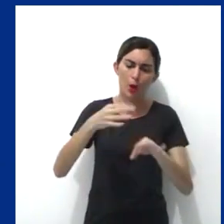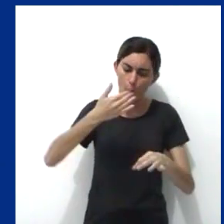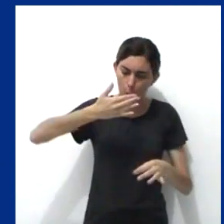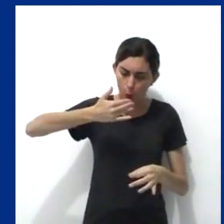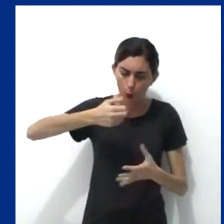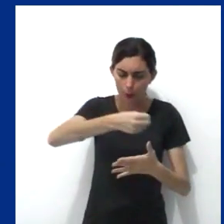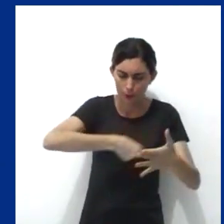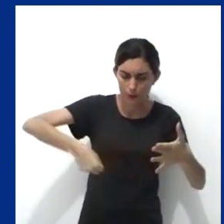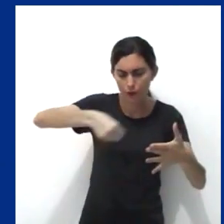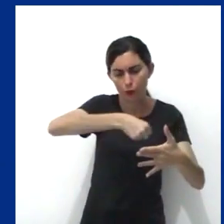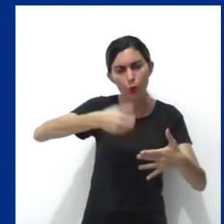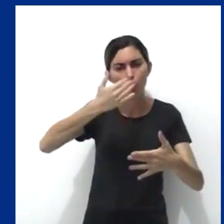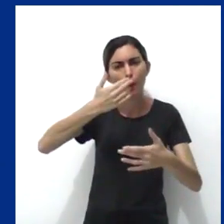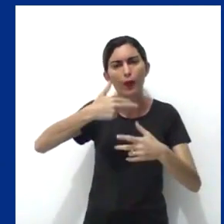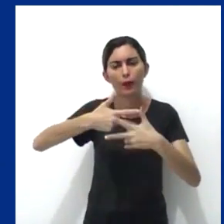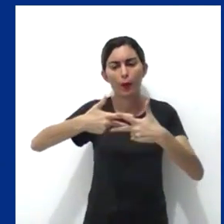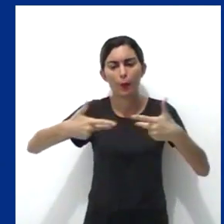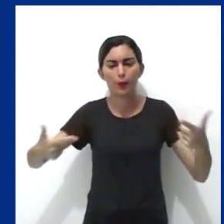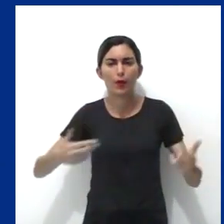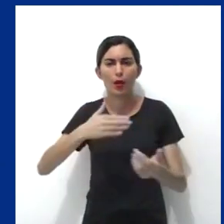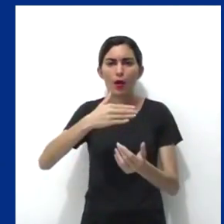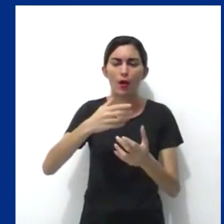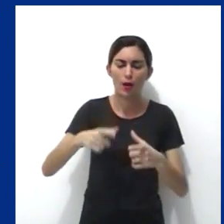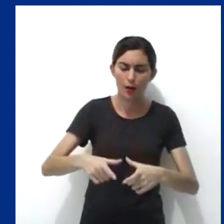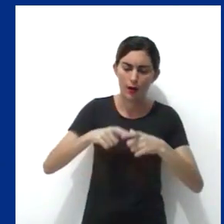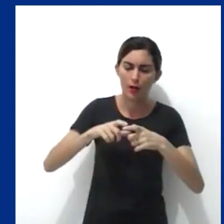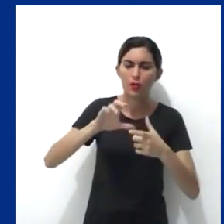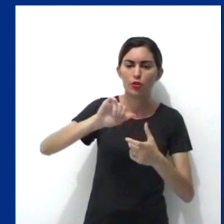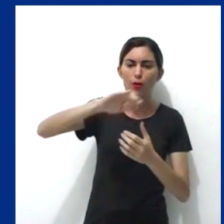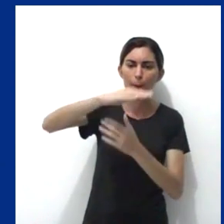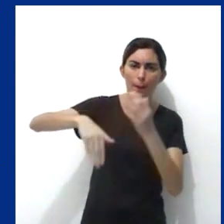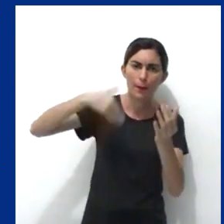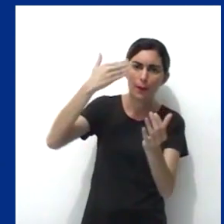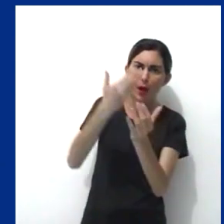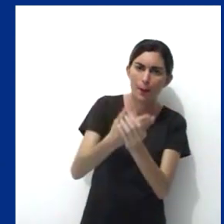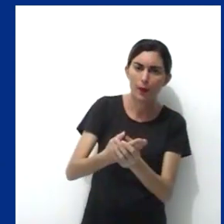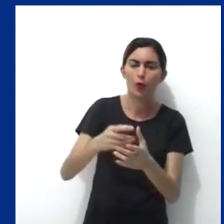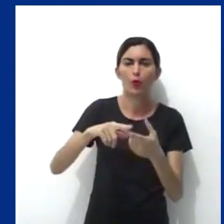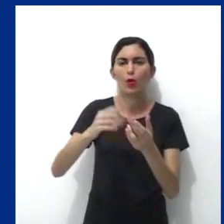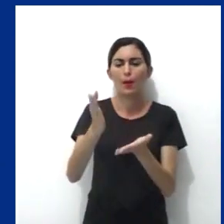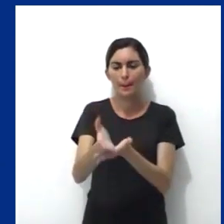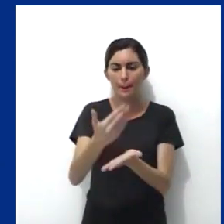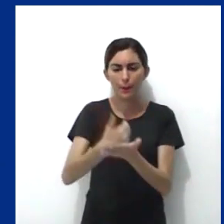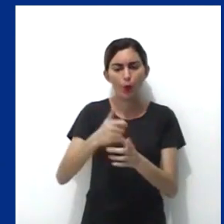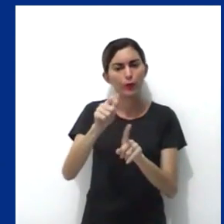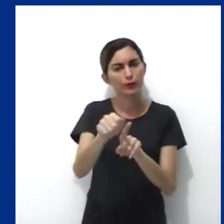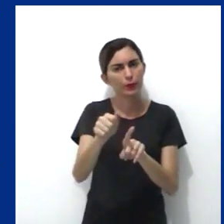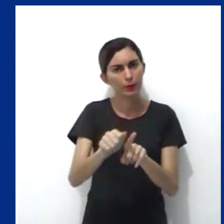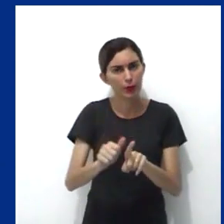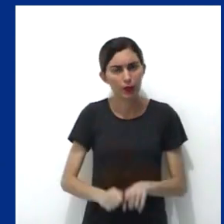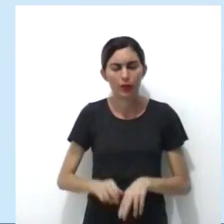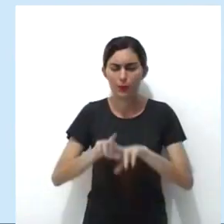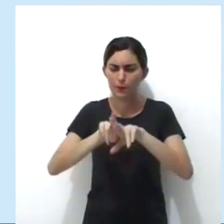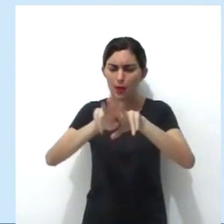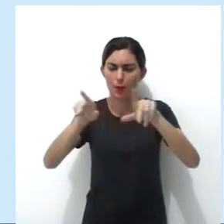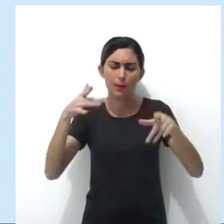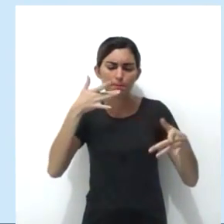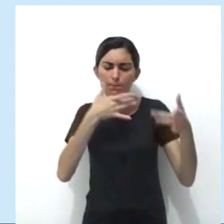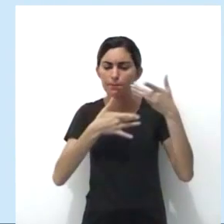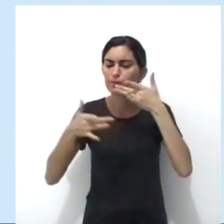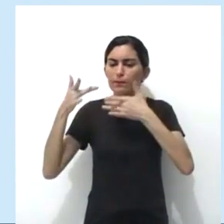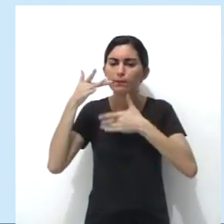das fogueiras que alegram a festa, o perigo do calor que faz subir os balões de São João,